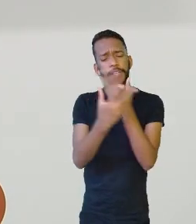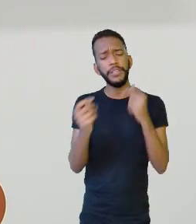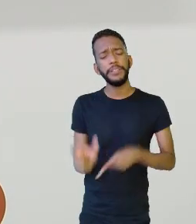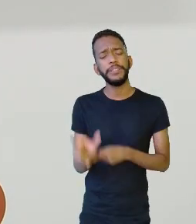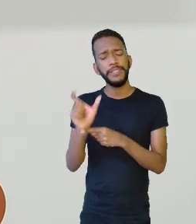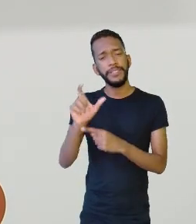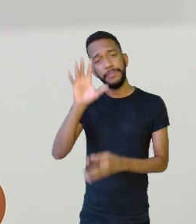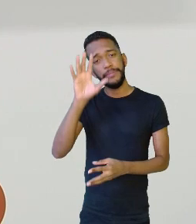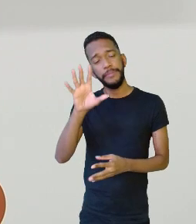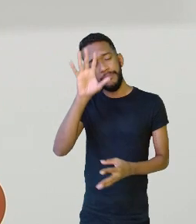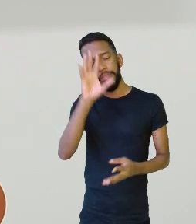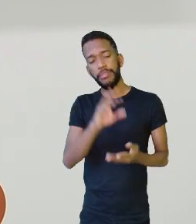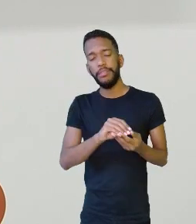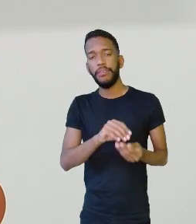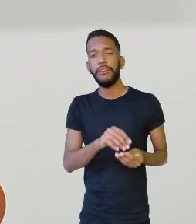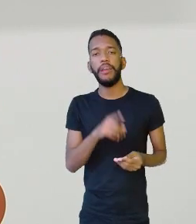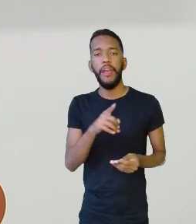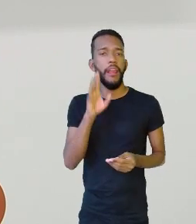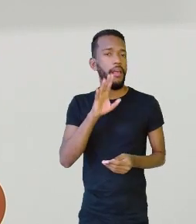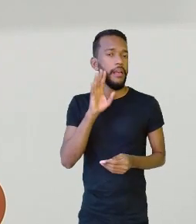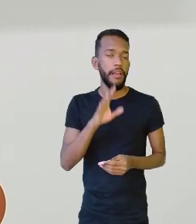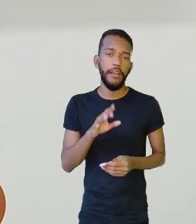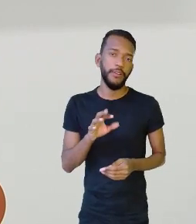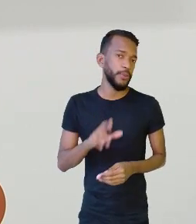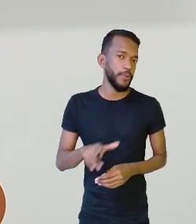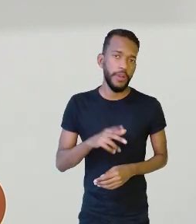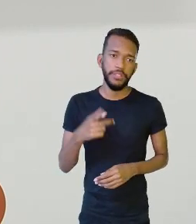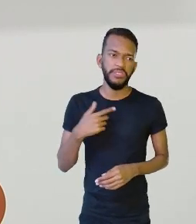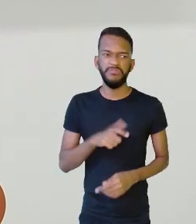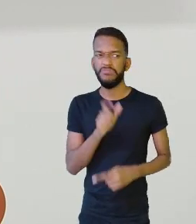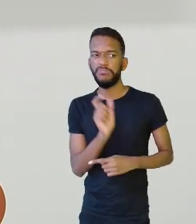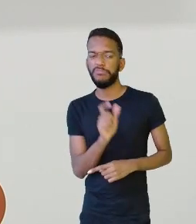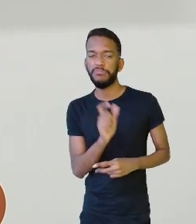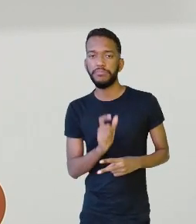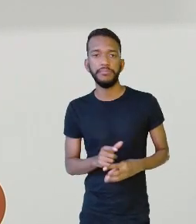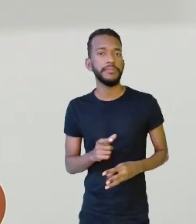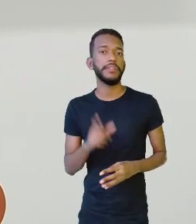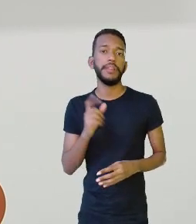palavra preconceito. Preconceito não é legal, só machuca e não